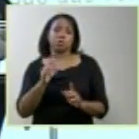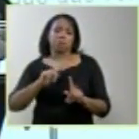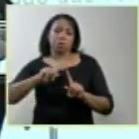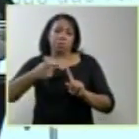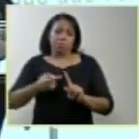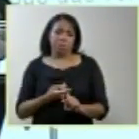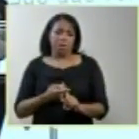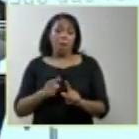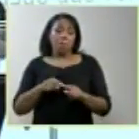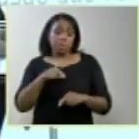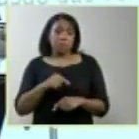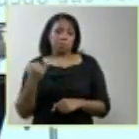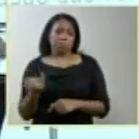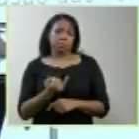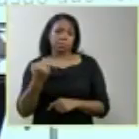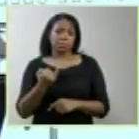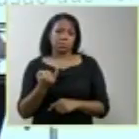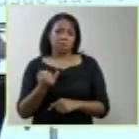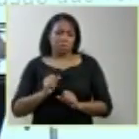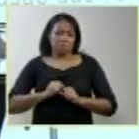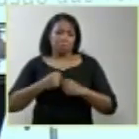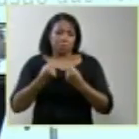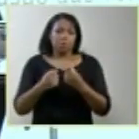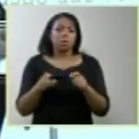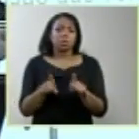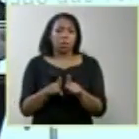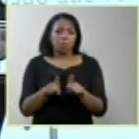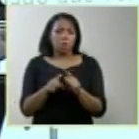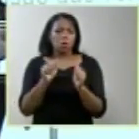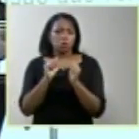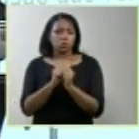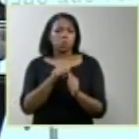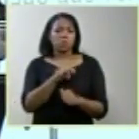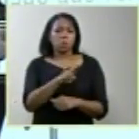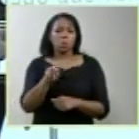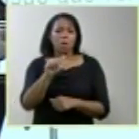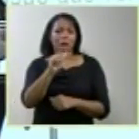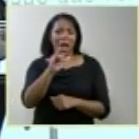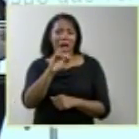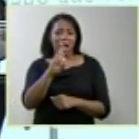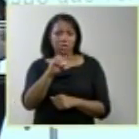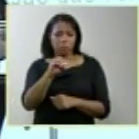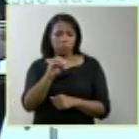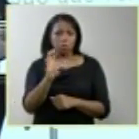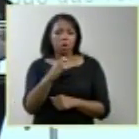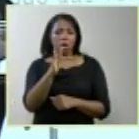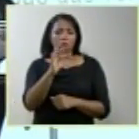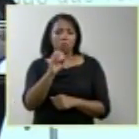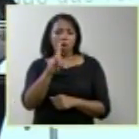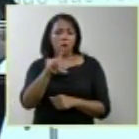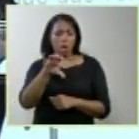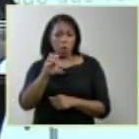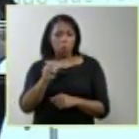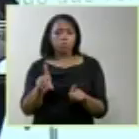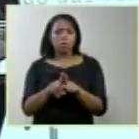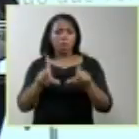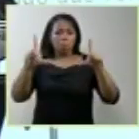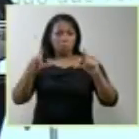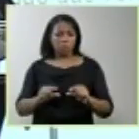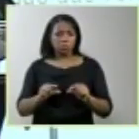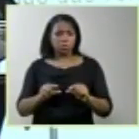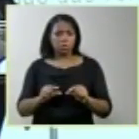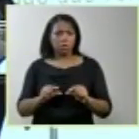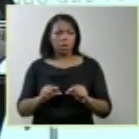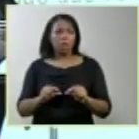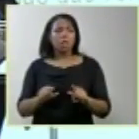importante, porque a fortificação com ácido fólico, que não reduz 100% dos casos, quem dera reduzisse,